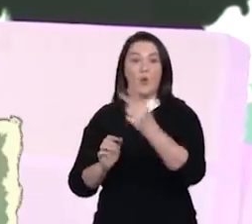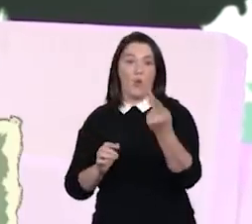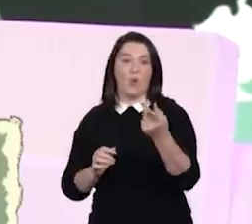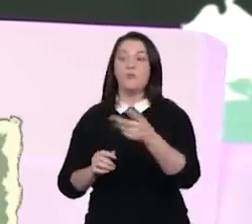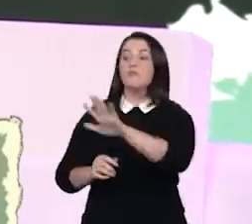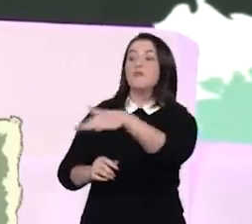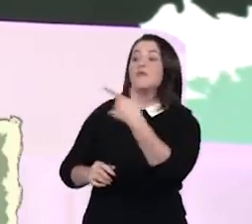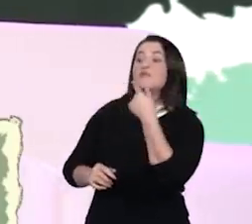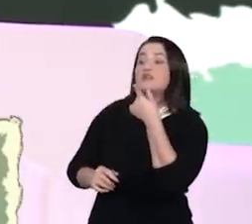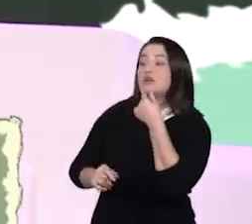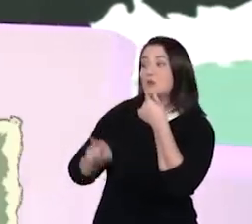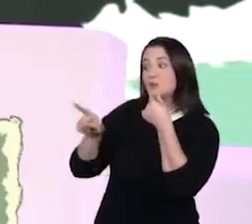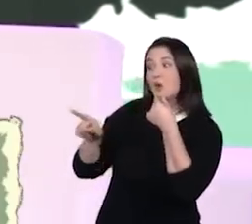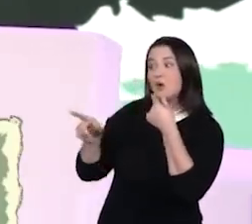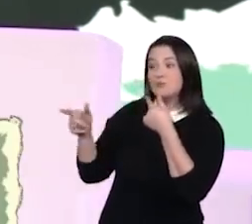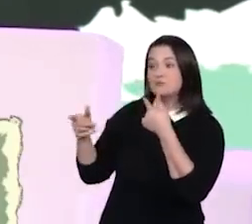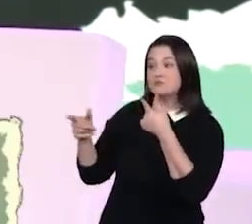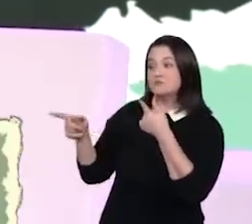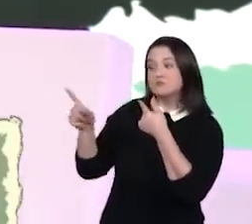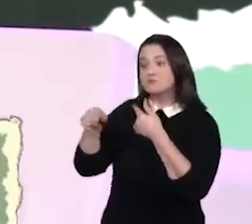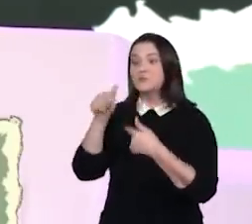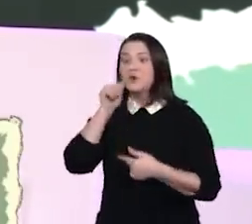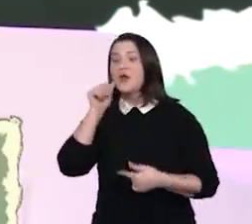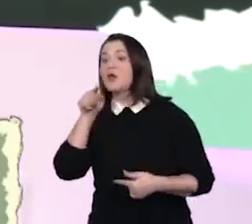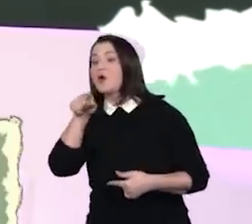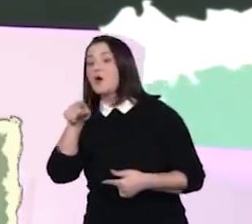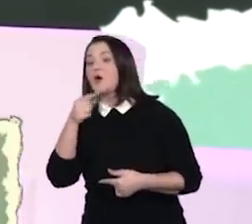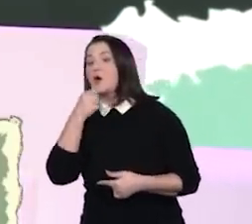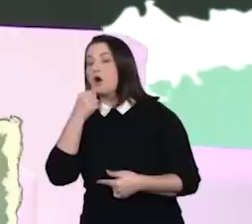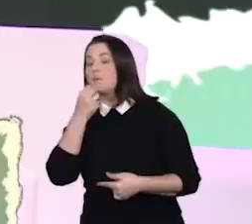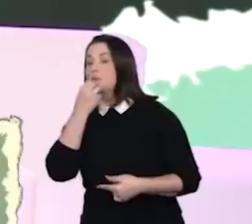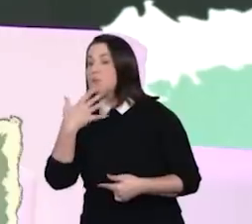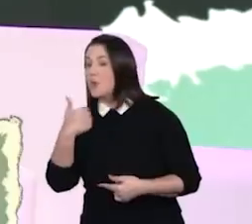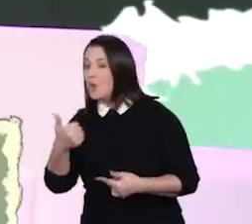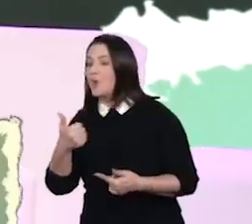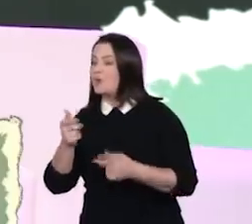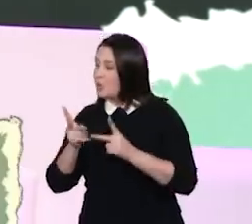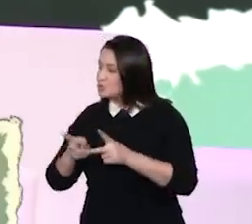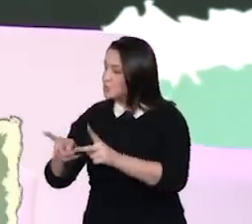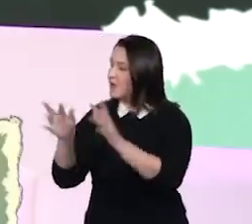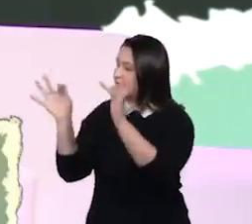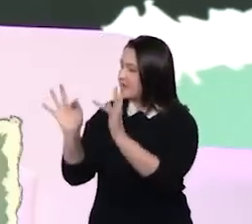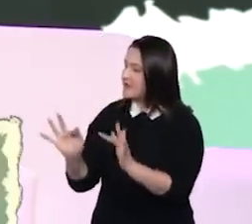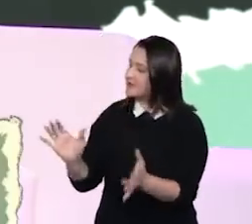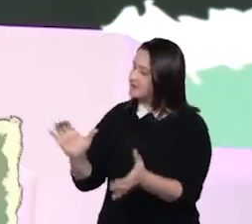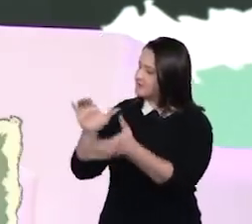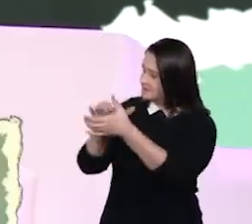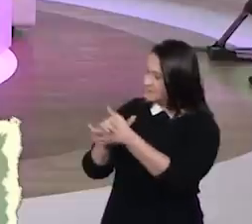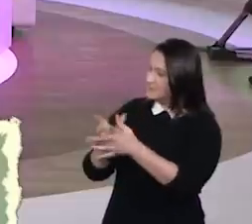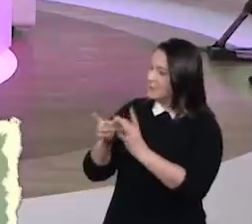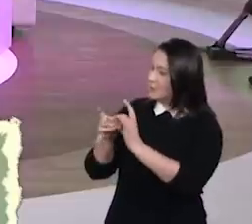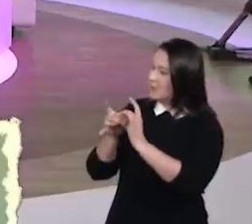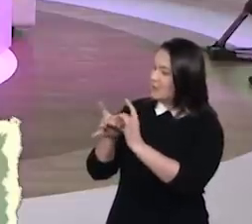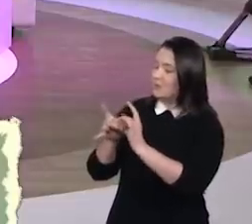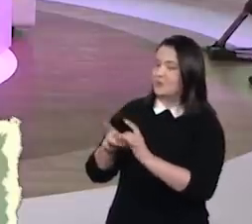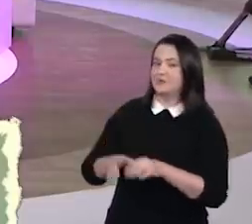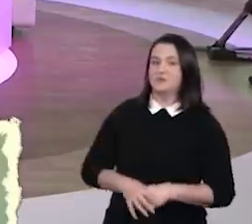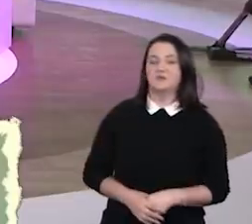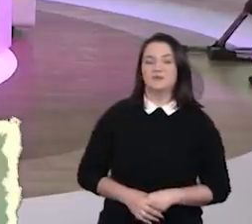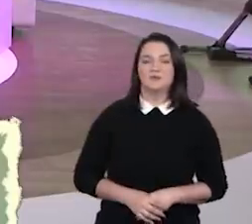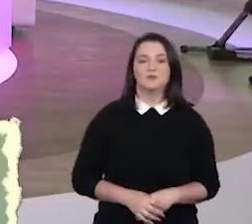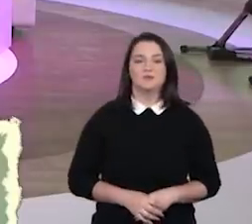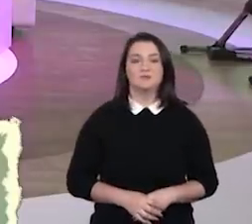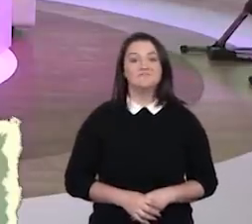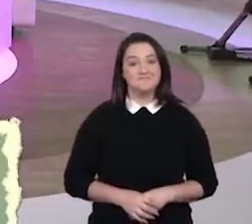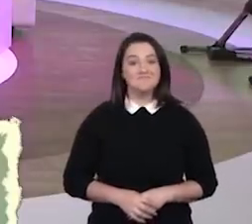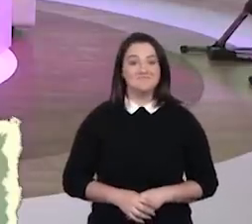traria para ambas as famílias a possibilidade de continuar uma história de família estruturada. Mas eles